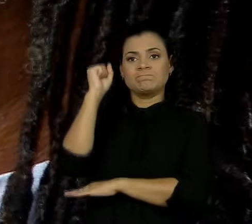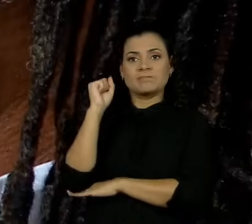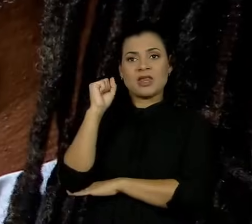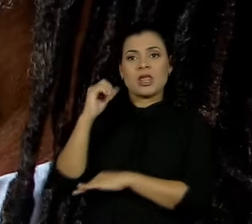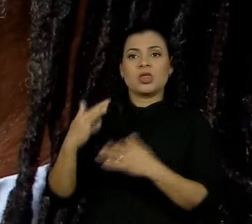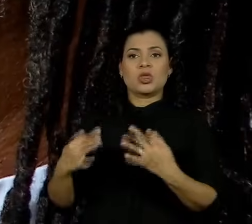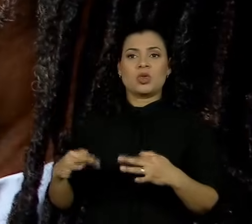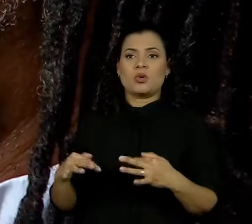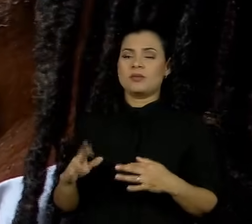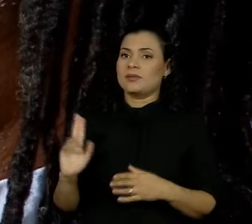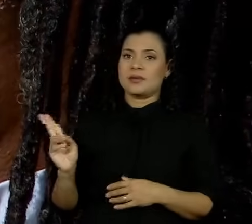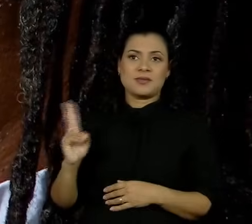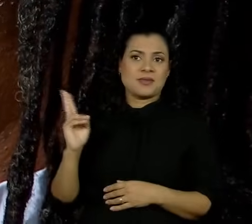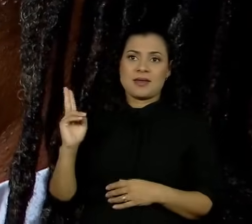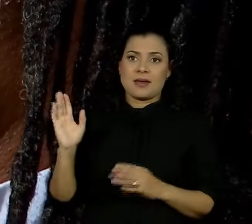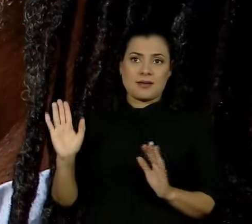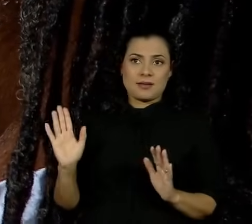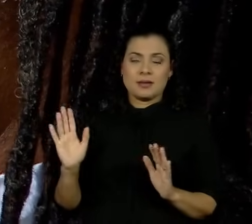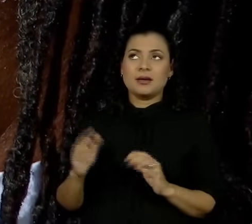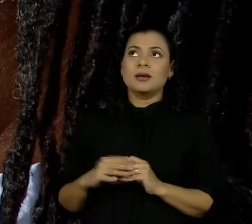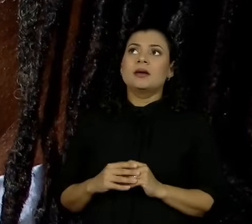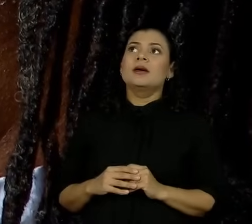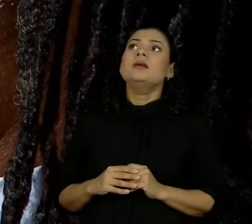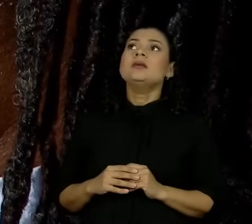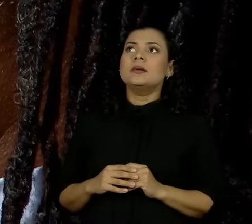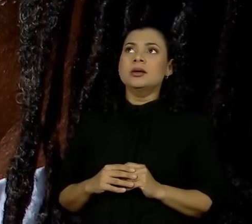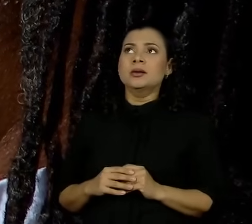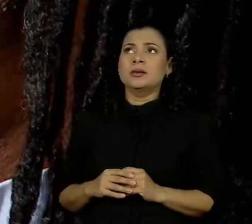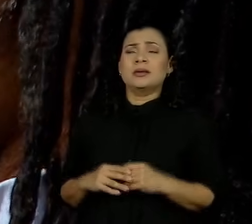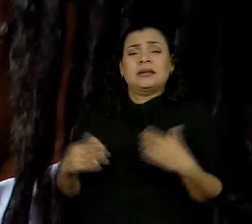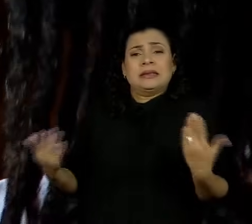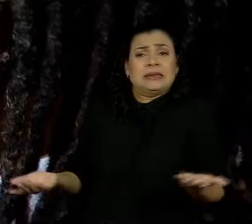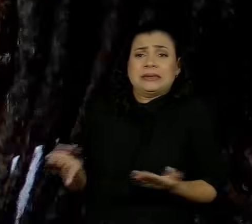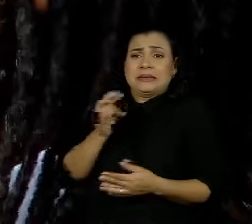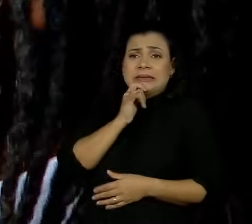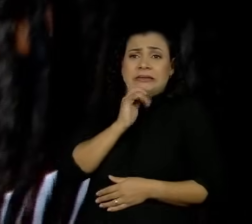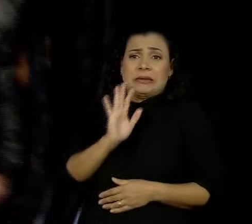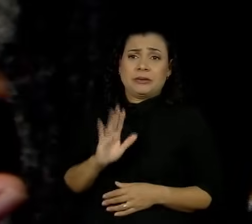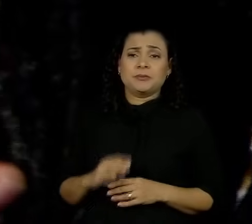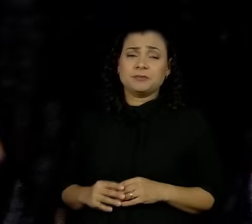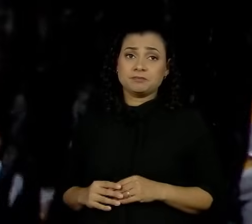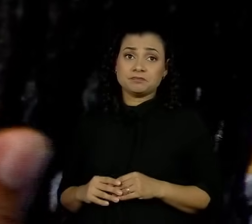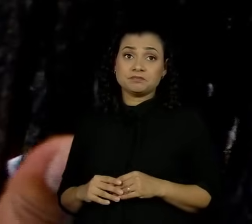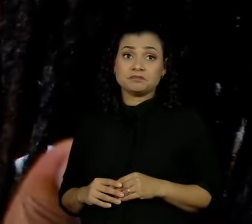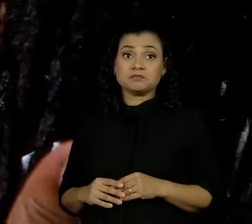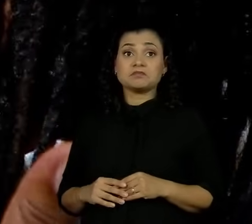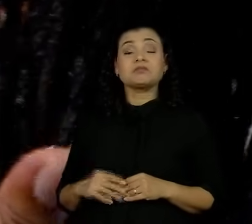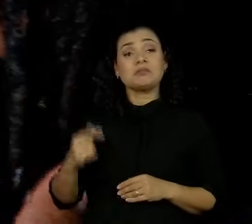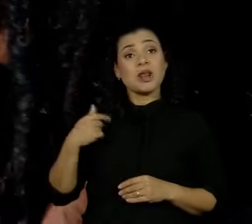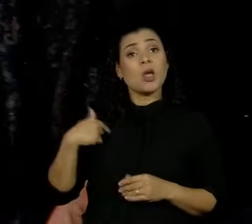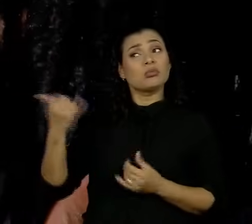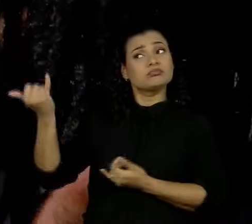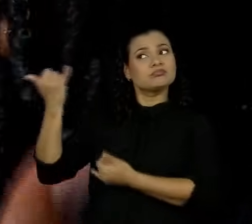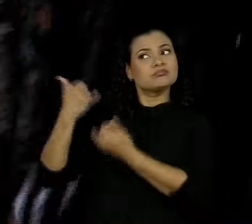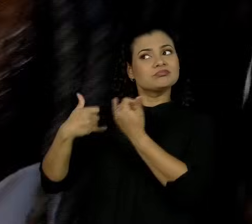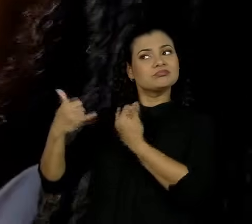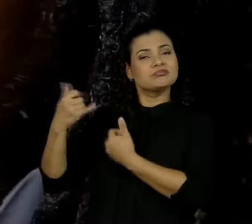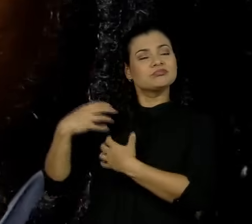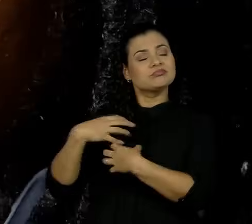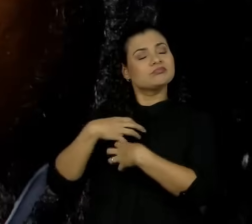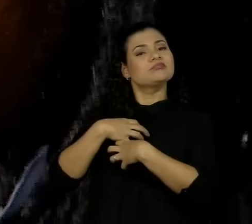Eu acho que não dá, sabe? Assim, eu acho que tem uma... Eu ouvi uma vez um